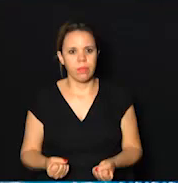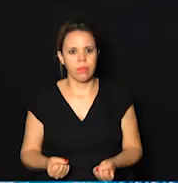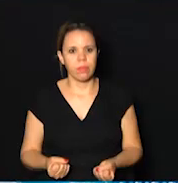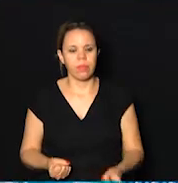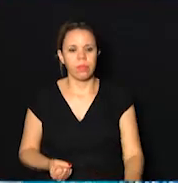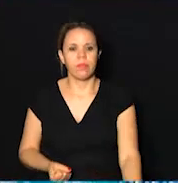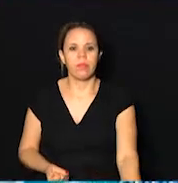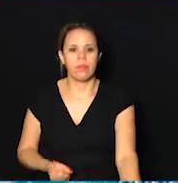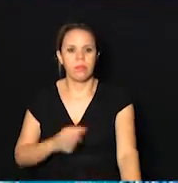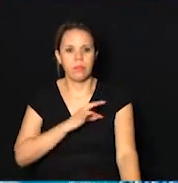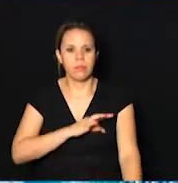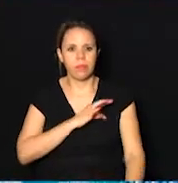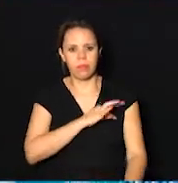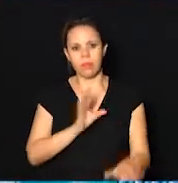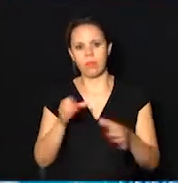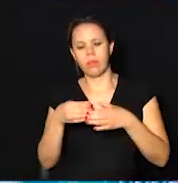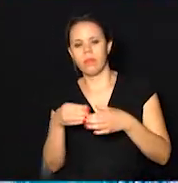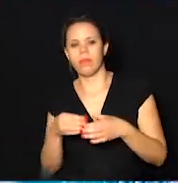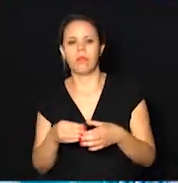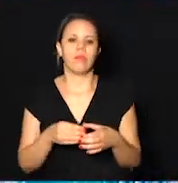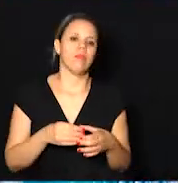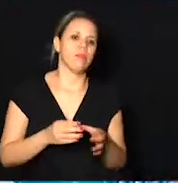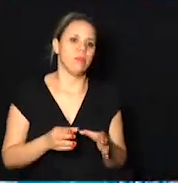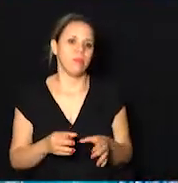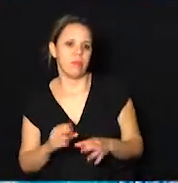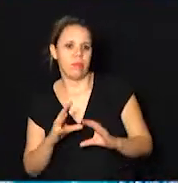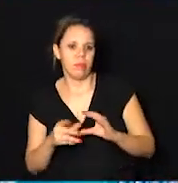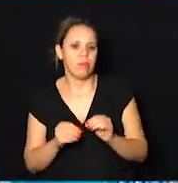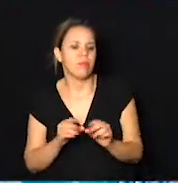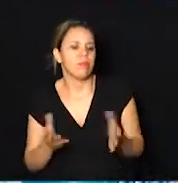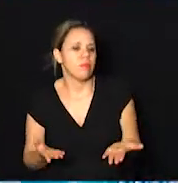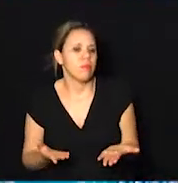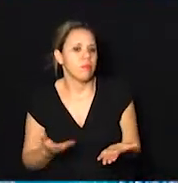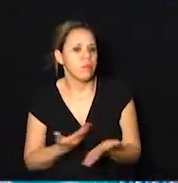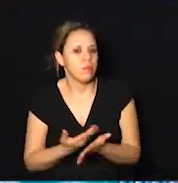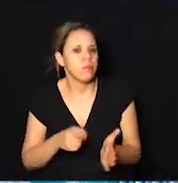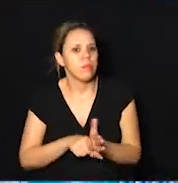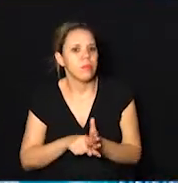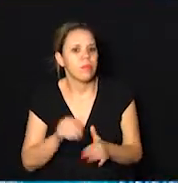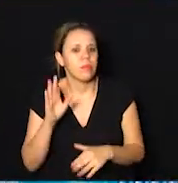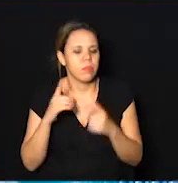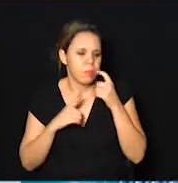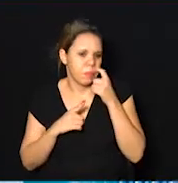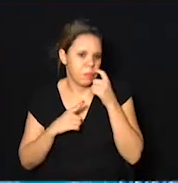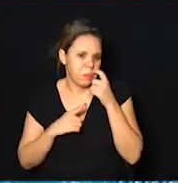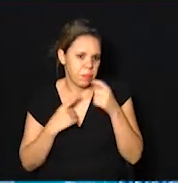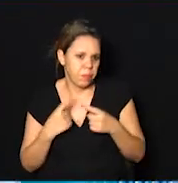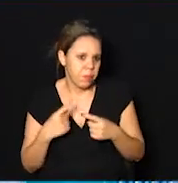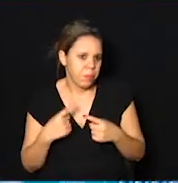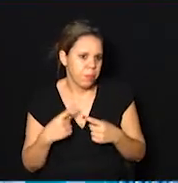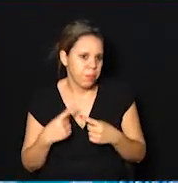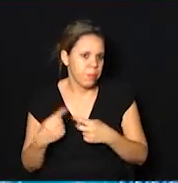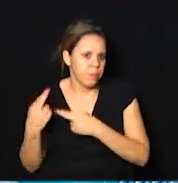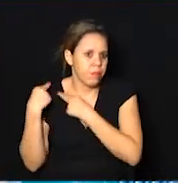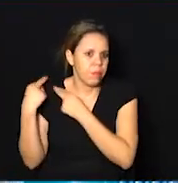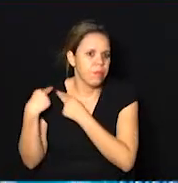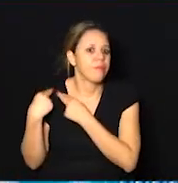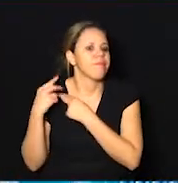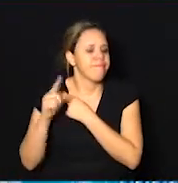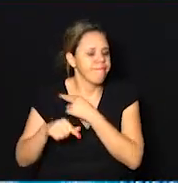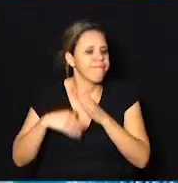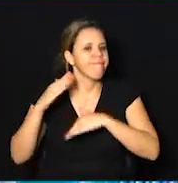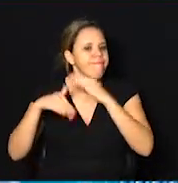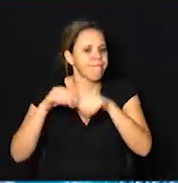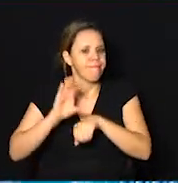vamos ver depois da seleção de comecei a estudar mais até para poder também porque uma das uma das responsabilidades